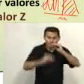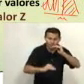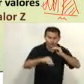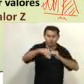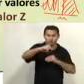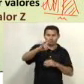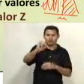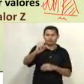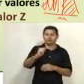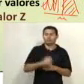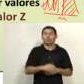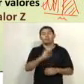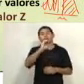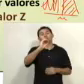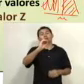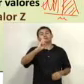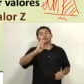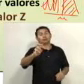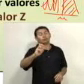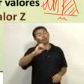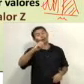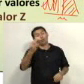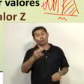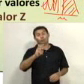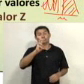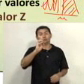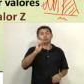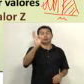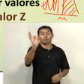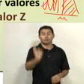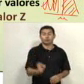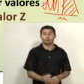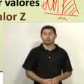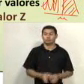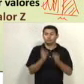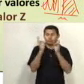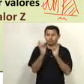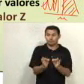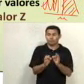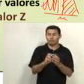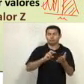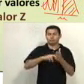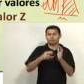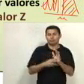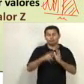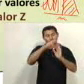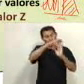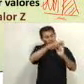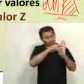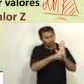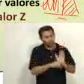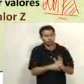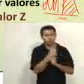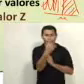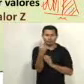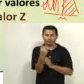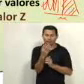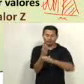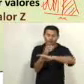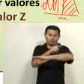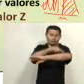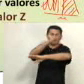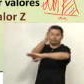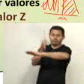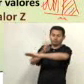média? 0,5 ou 50%. É justamente isso que quer dizer essa regra. Cada lado da minha